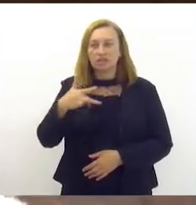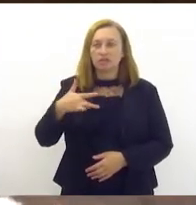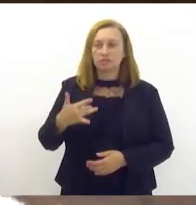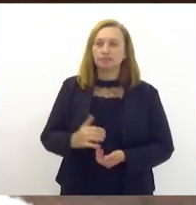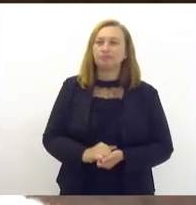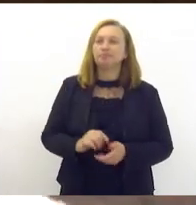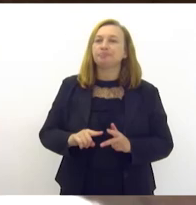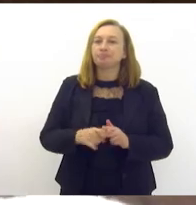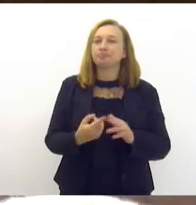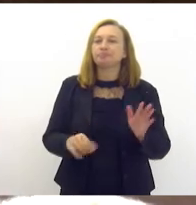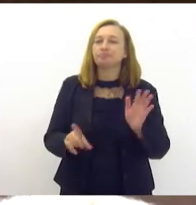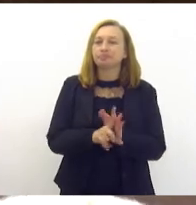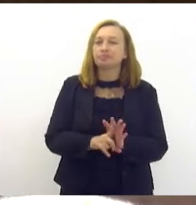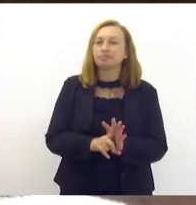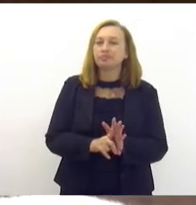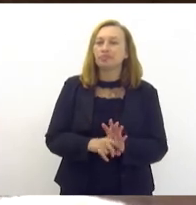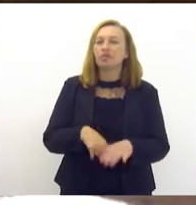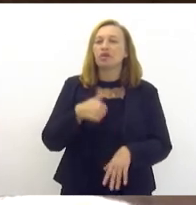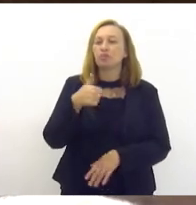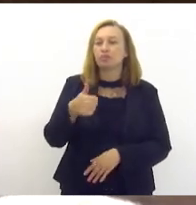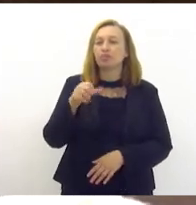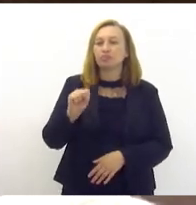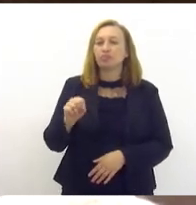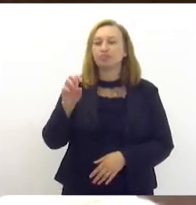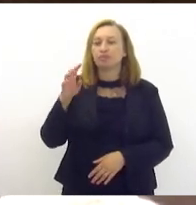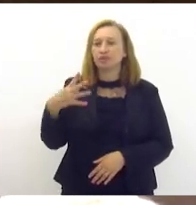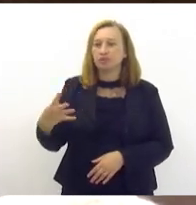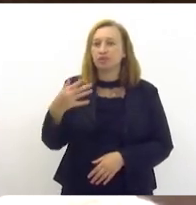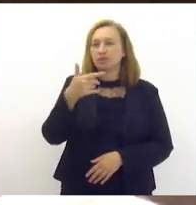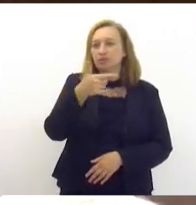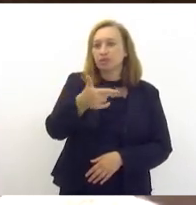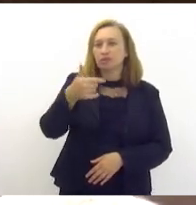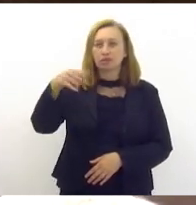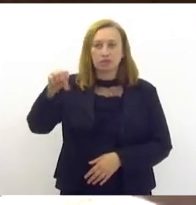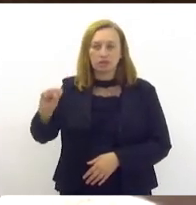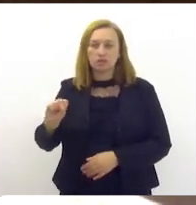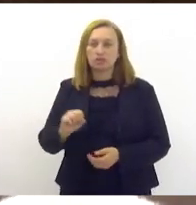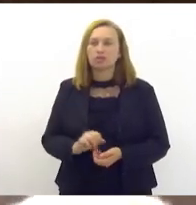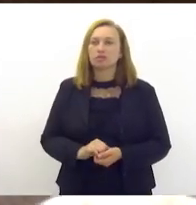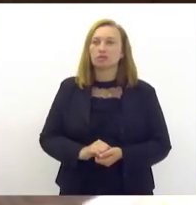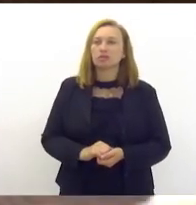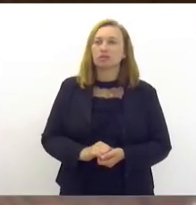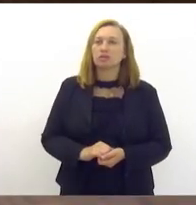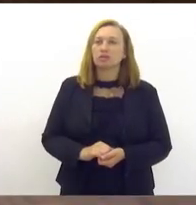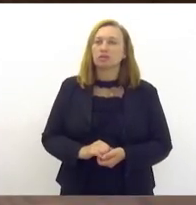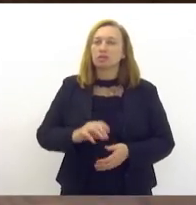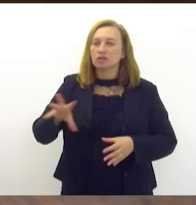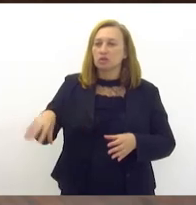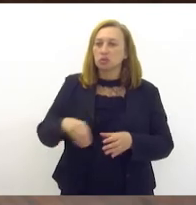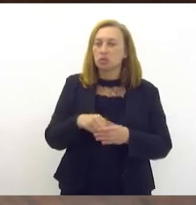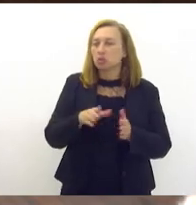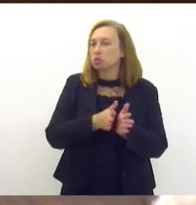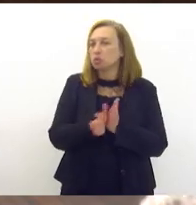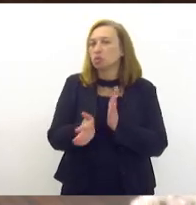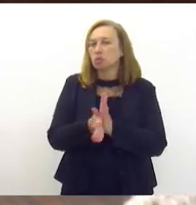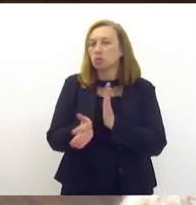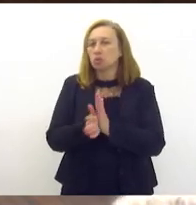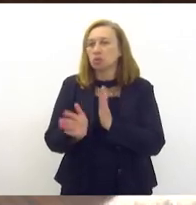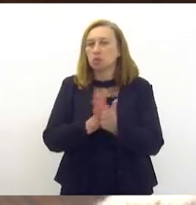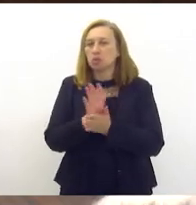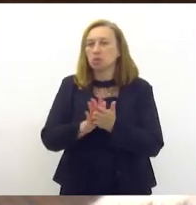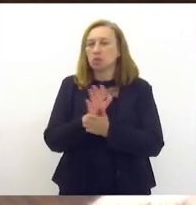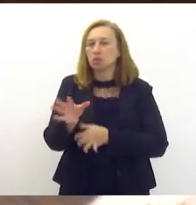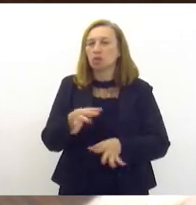que altera a lei complementar 184/2018, sem incremento de despesas ou da